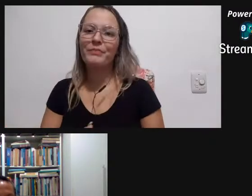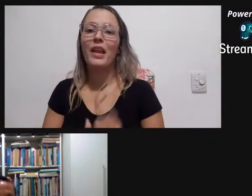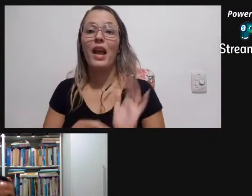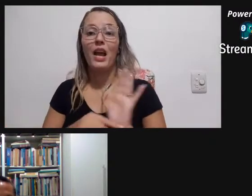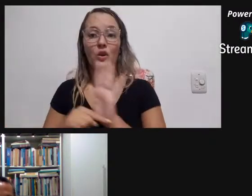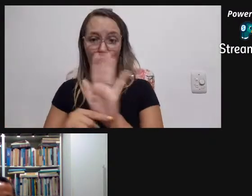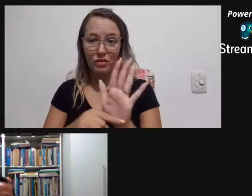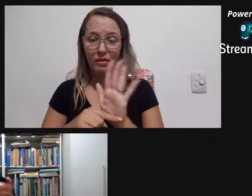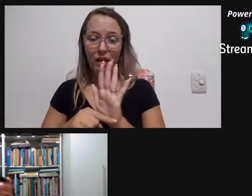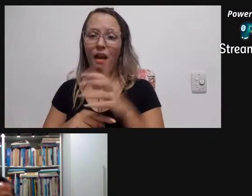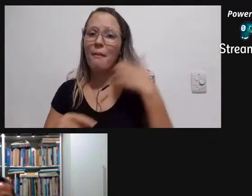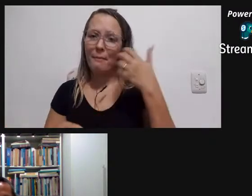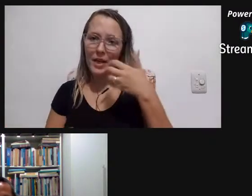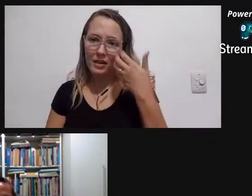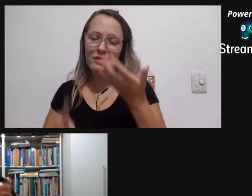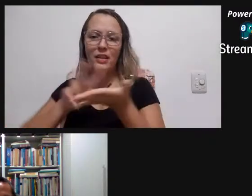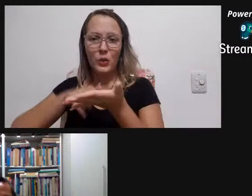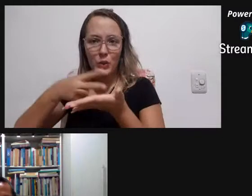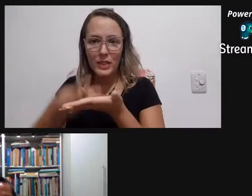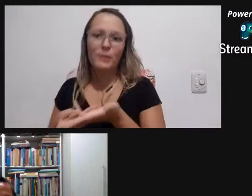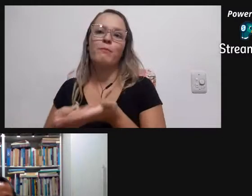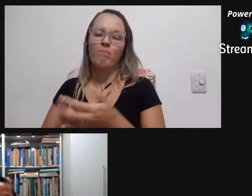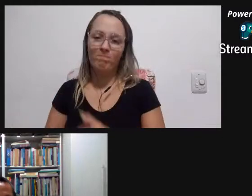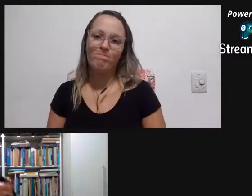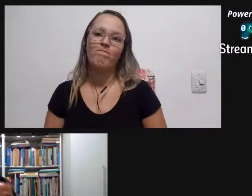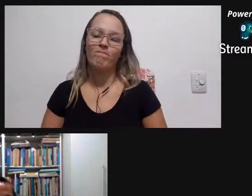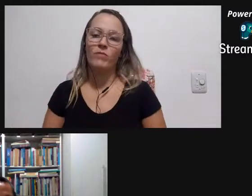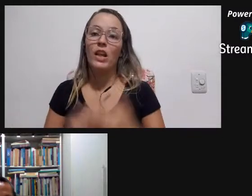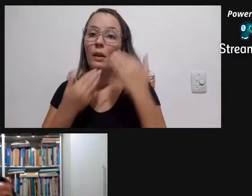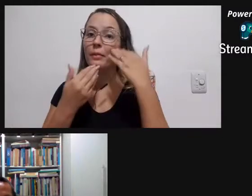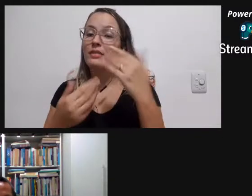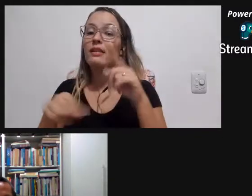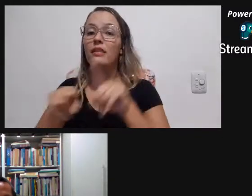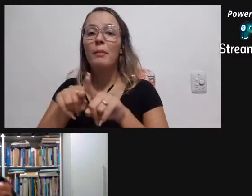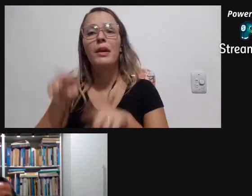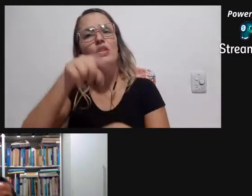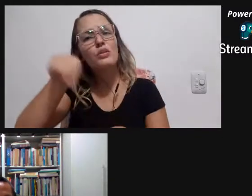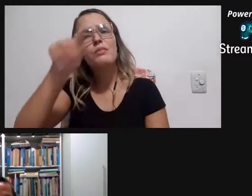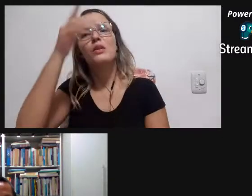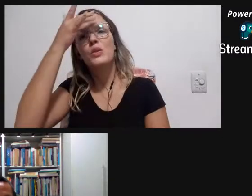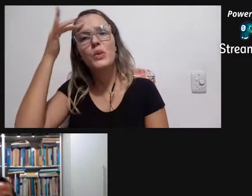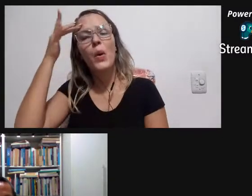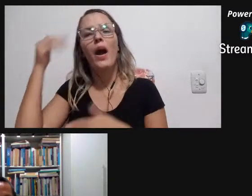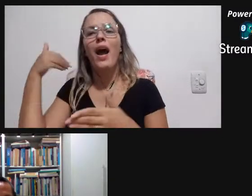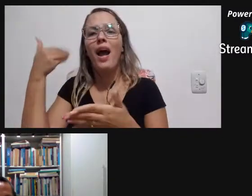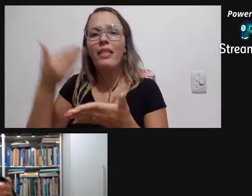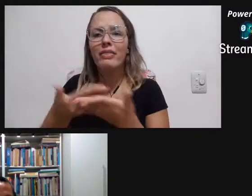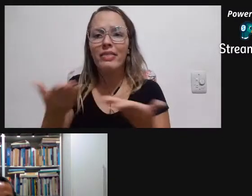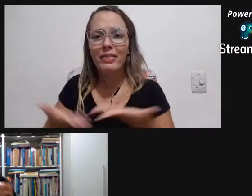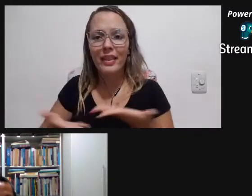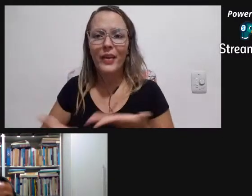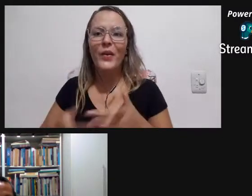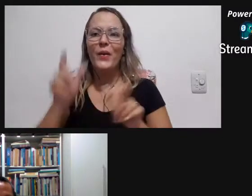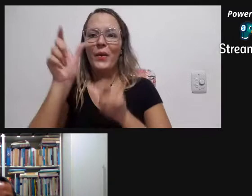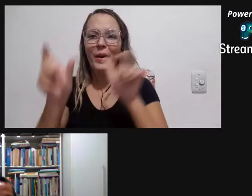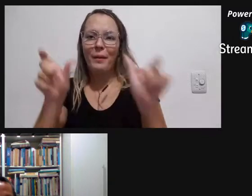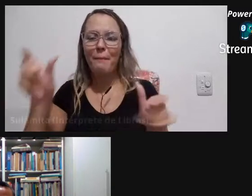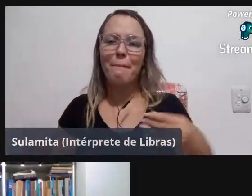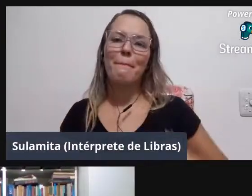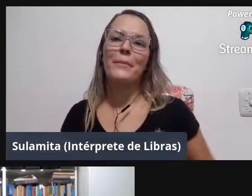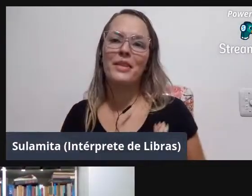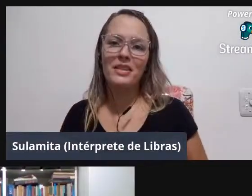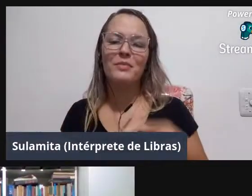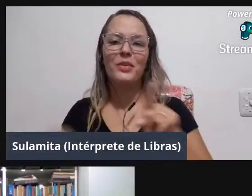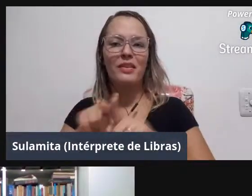né, a traduzir. E muito obrigada a todo mundo que ficou até agora, né, que participou,